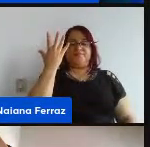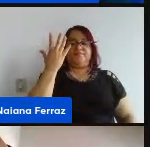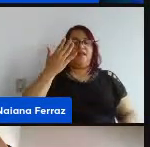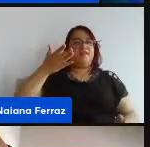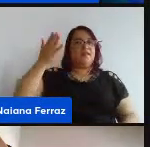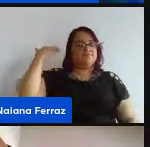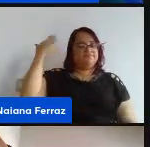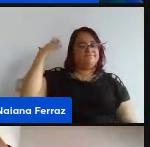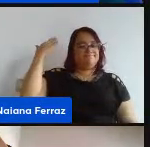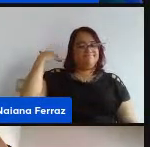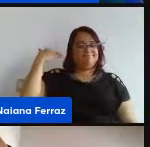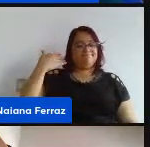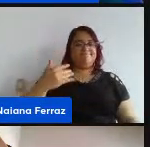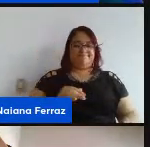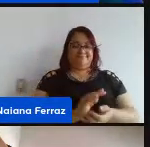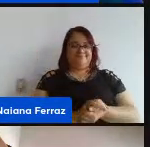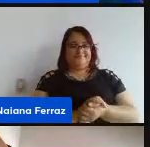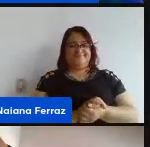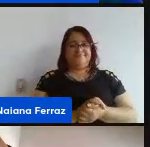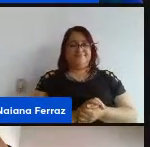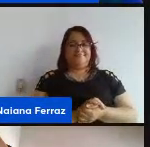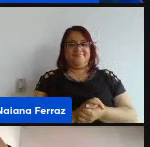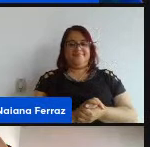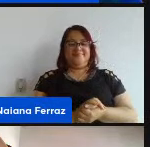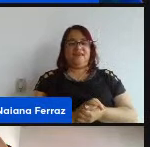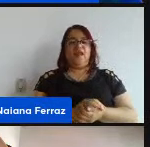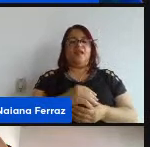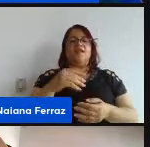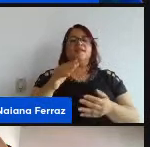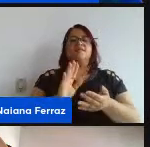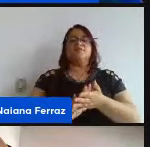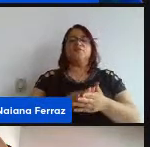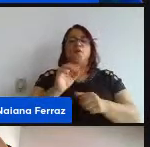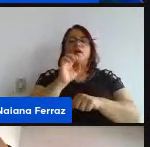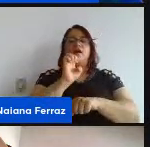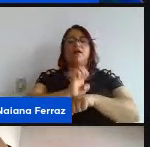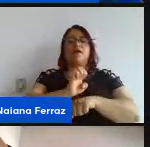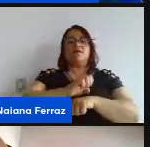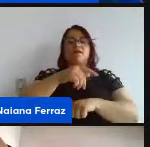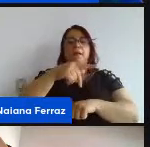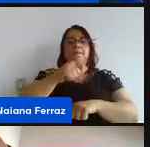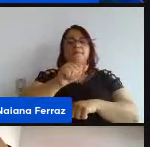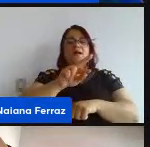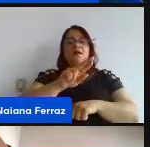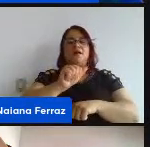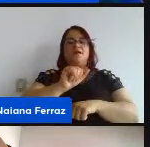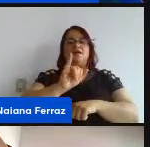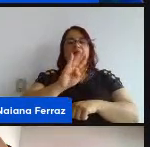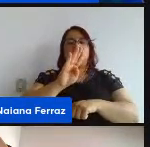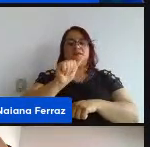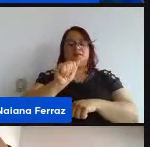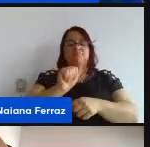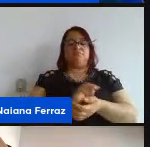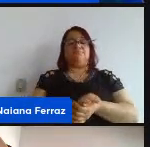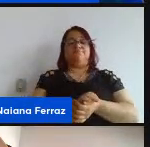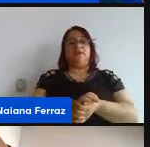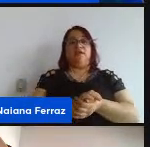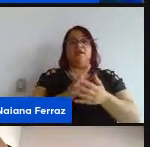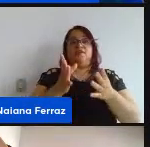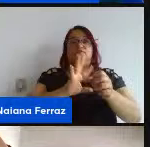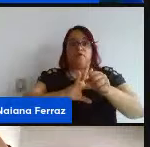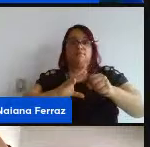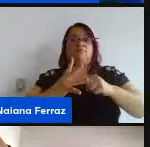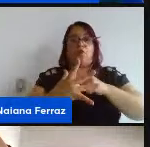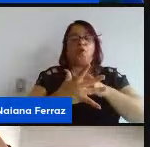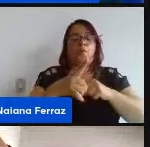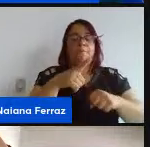anterior, né? Lá pela Paraíba, e que estávamos em plena pandemia, em plena confusão, né? Mas